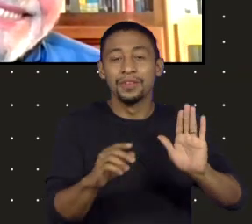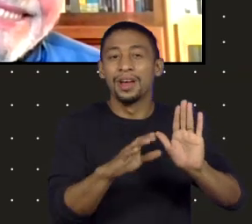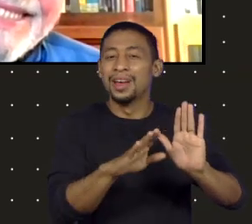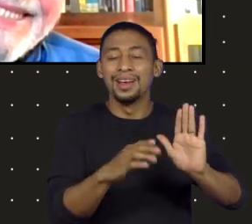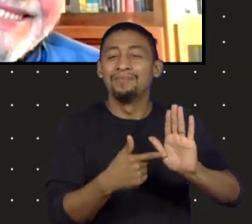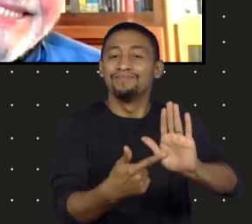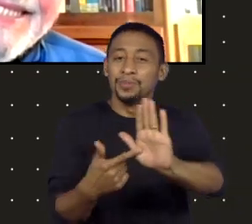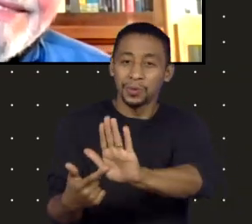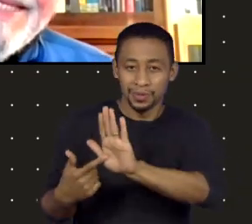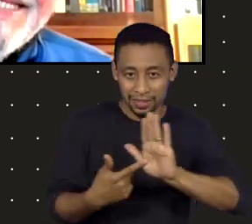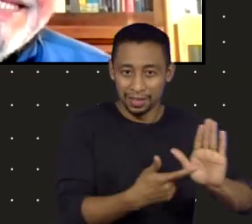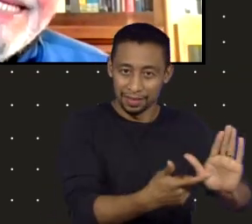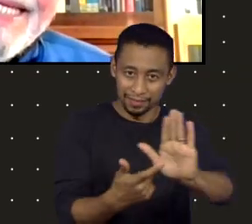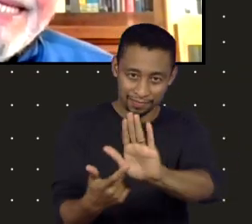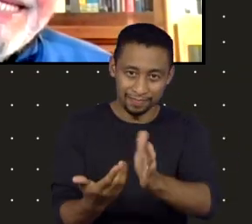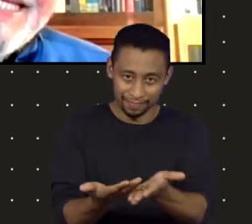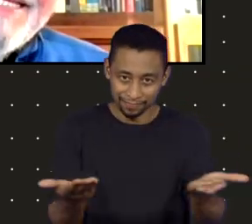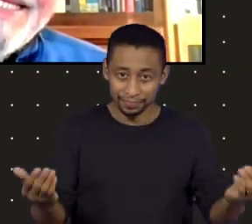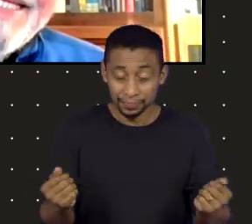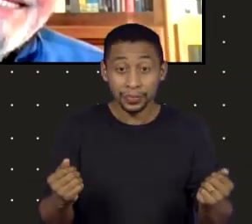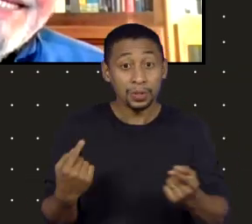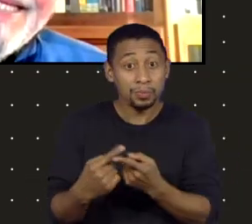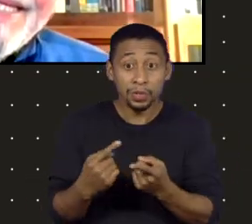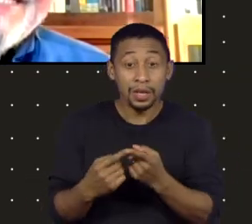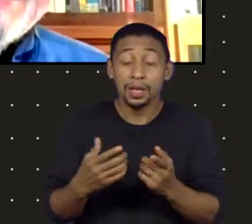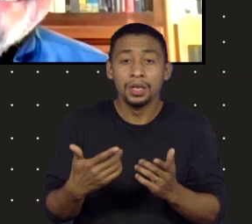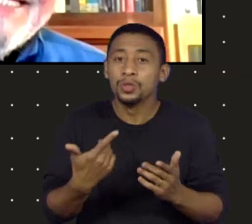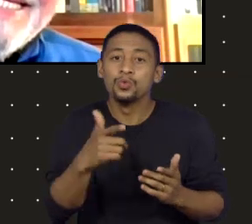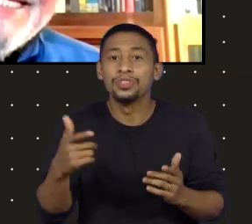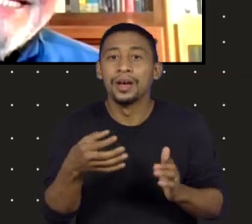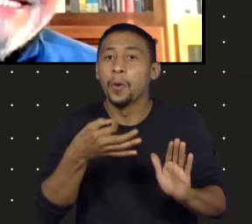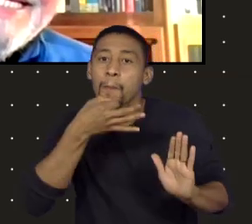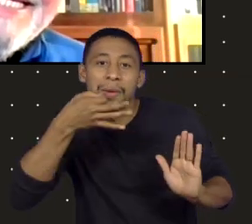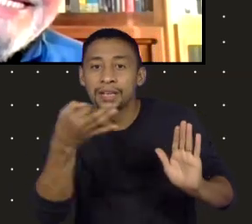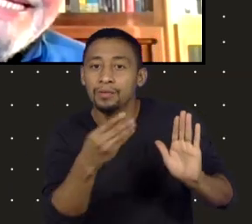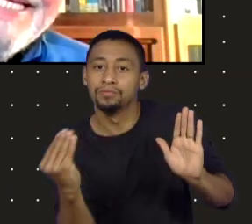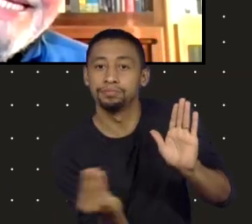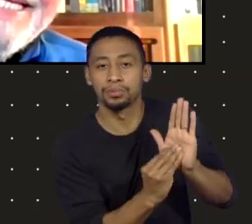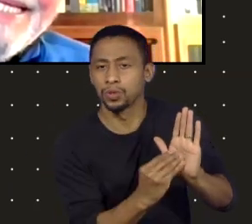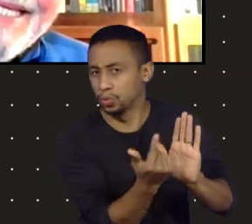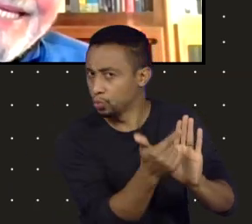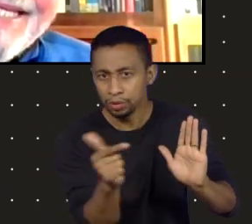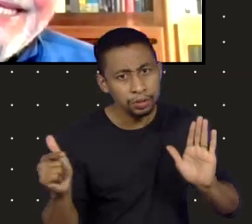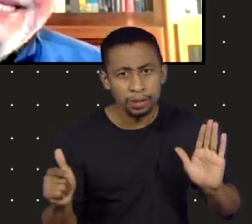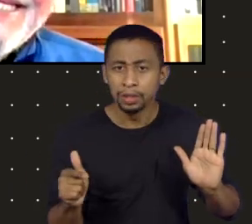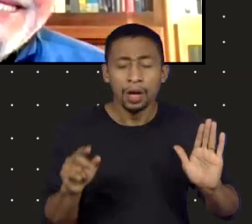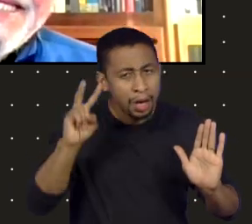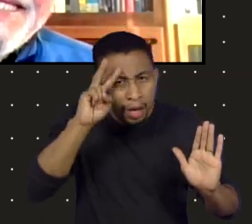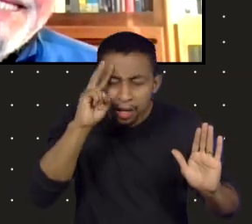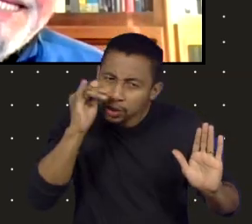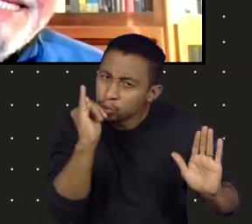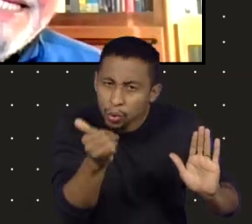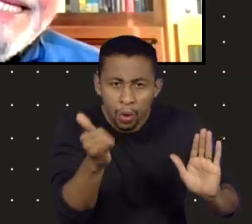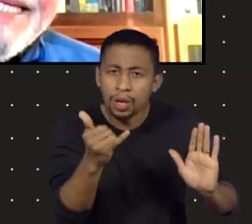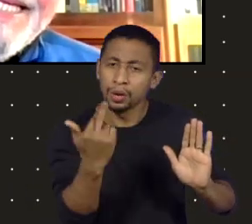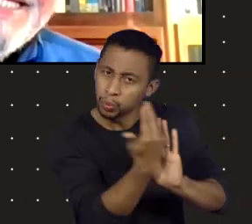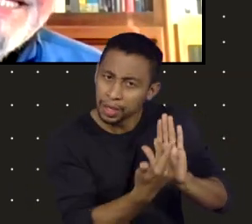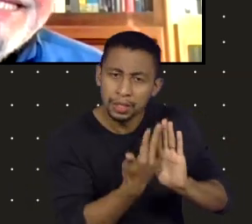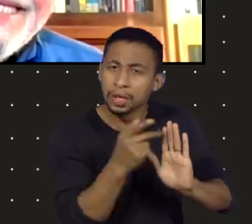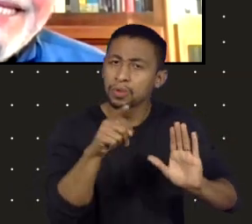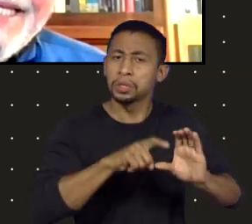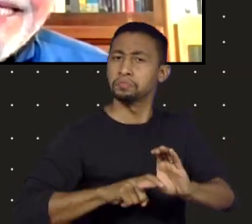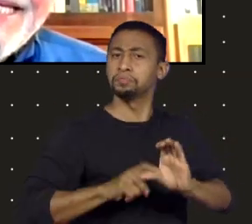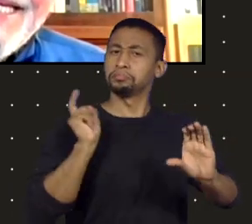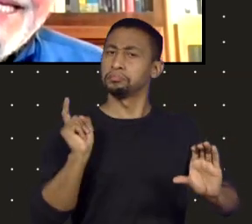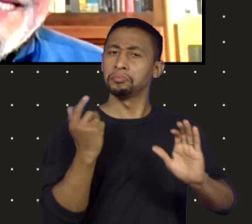Por quê? Porque os meus textos não eram comentados pelos desenhos dele. Às vezes os desenhos dele eram autônomos. Então era